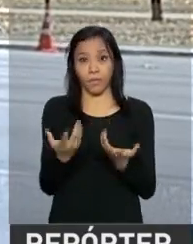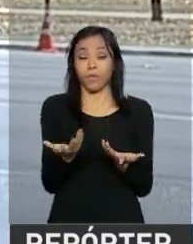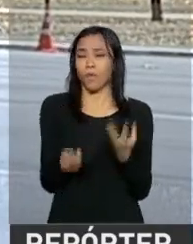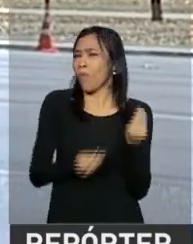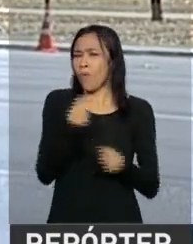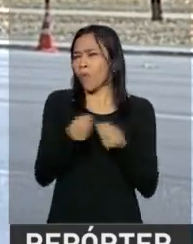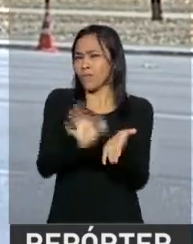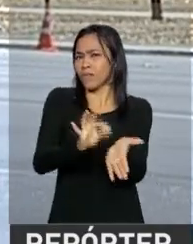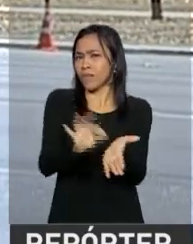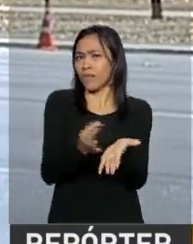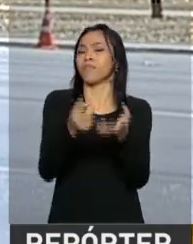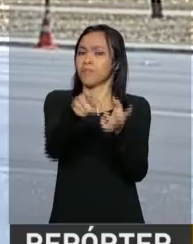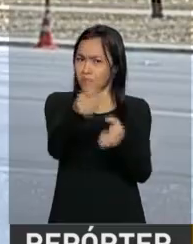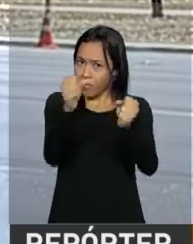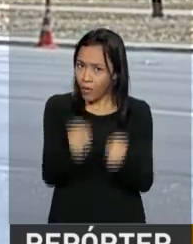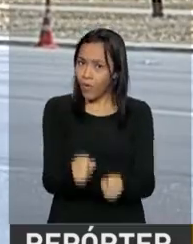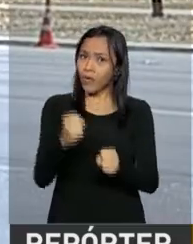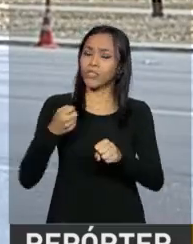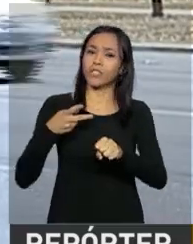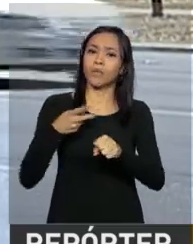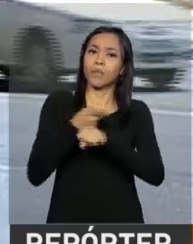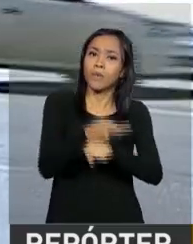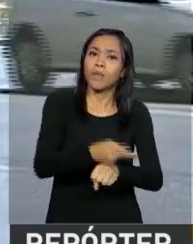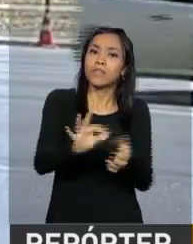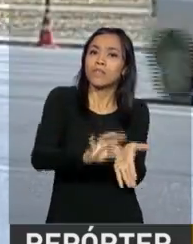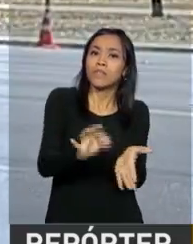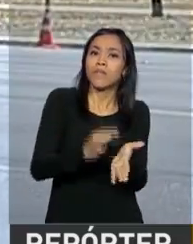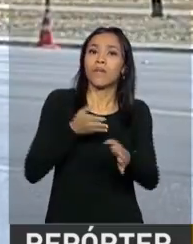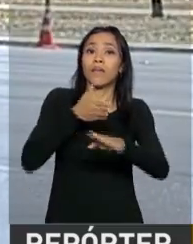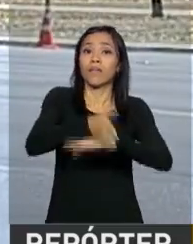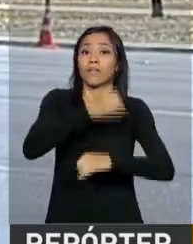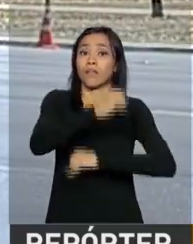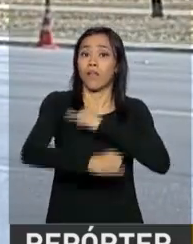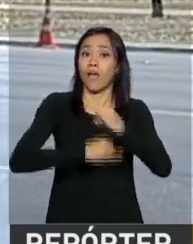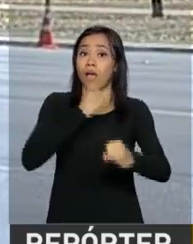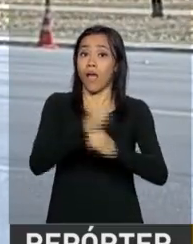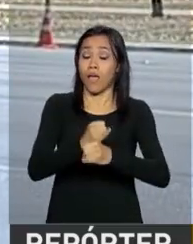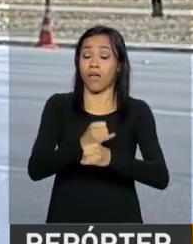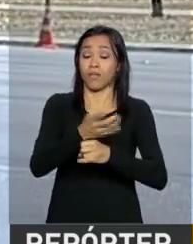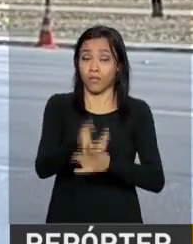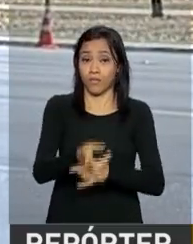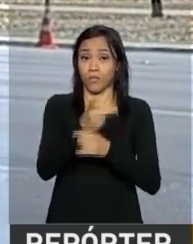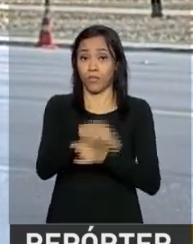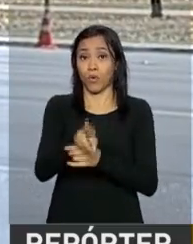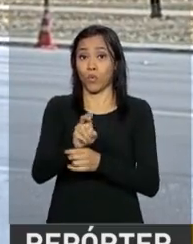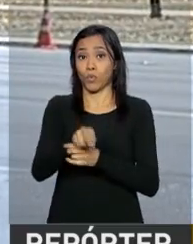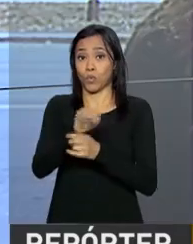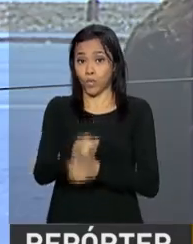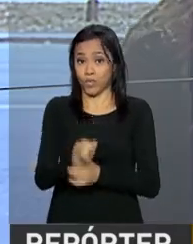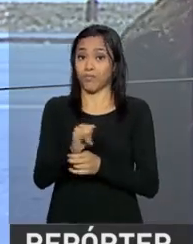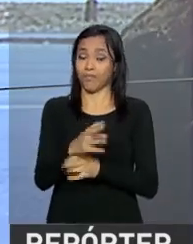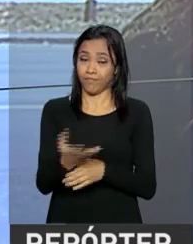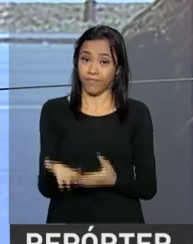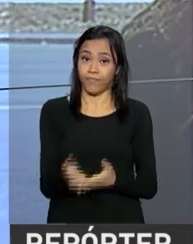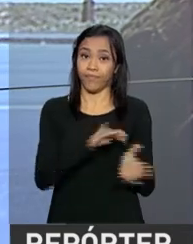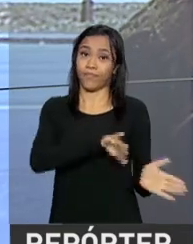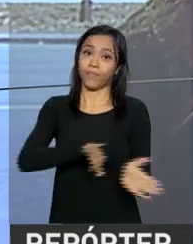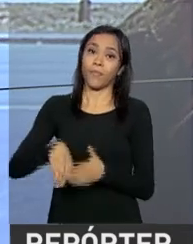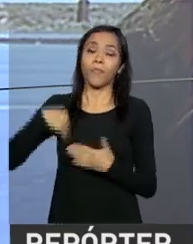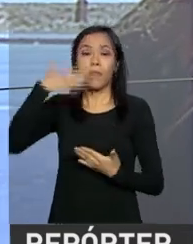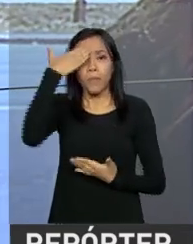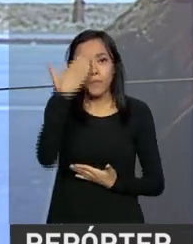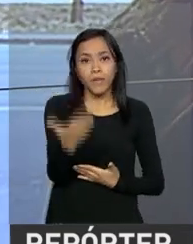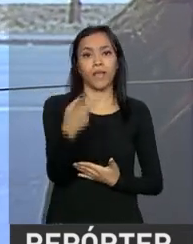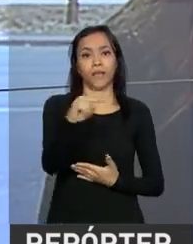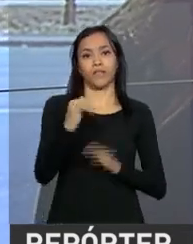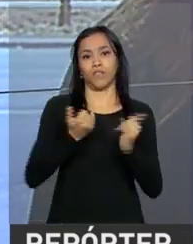se inscrever, você pode fazer a inscrição lá e entrar na página do ProUni na internet. Leandro. Obrigado, Gabriela, pelas